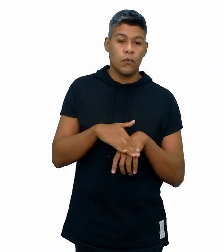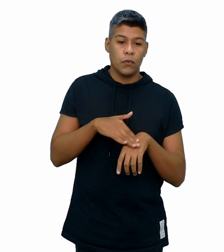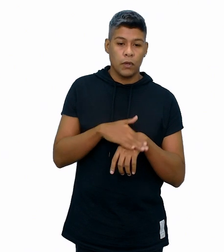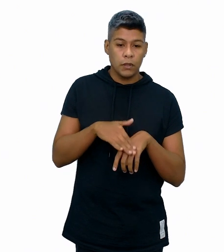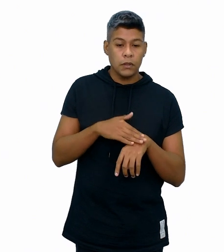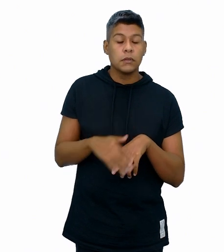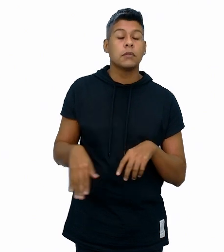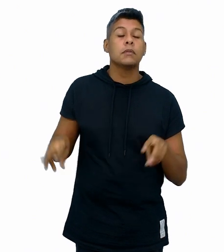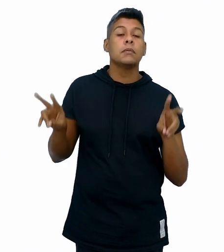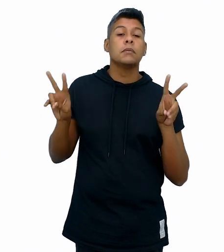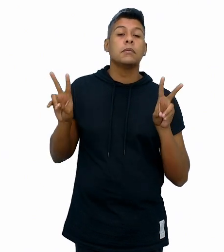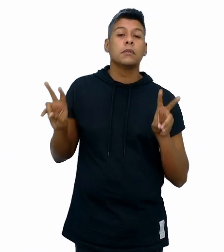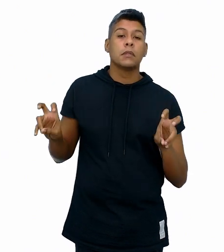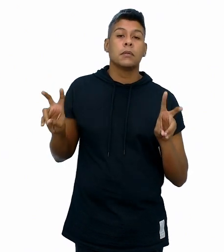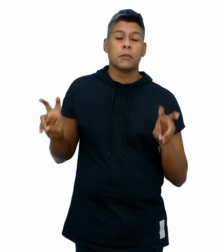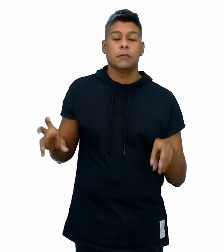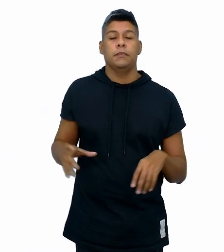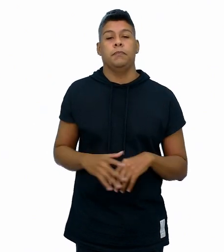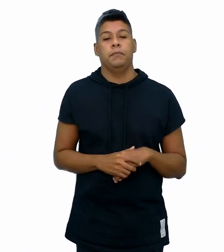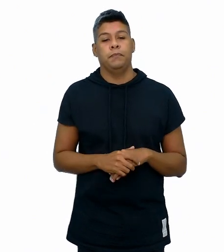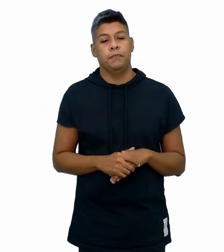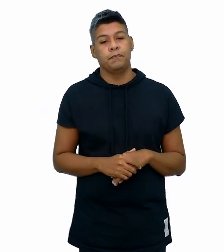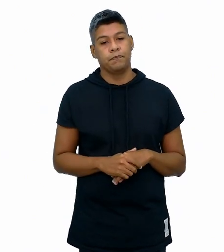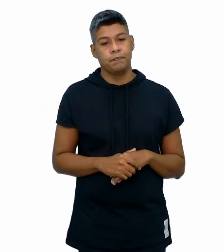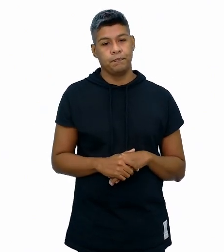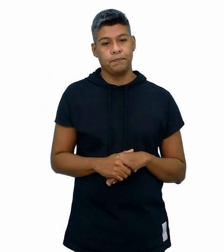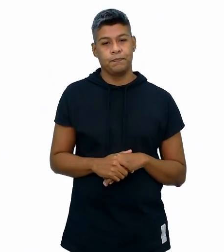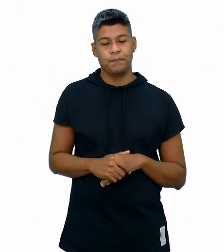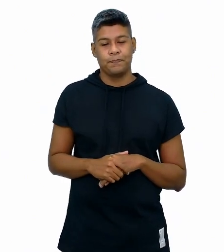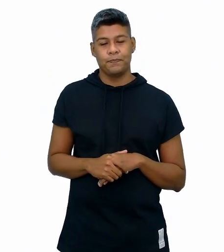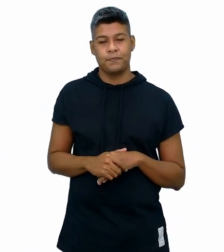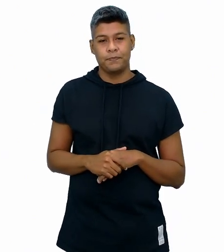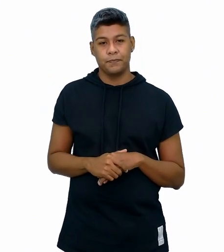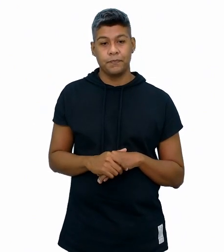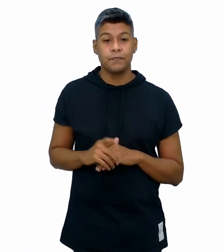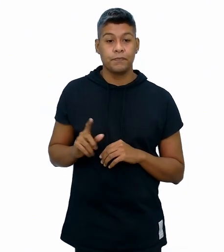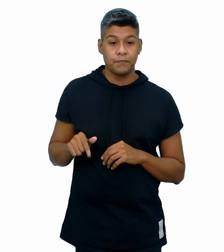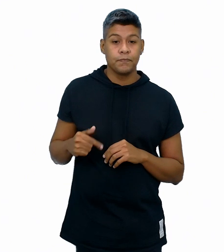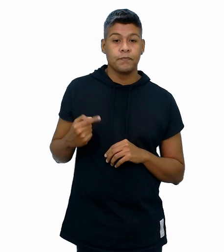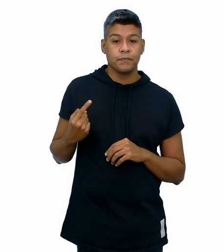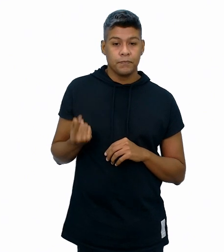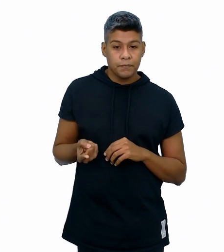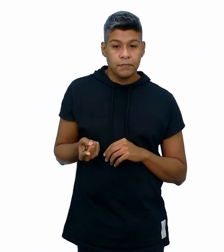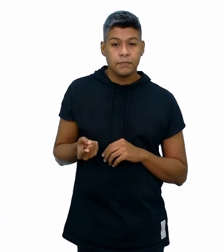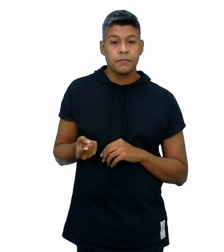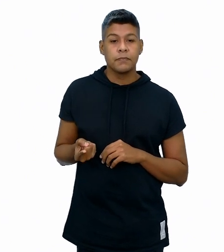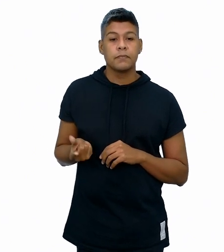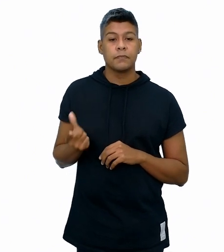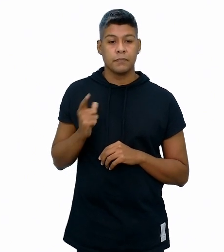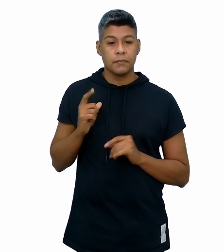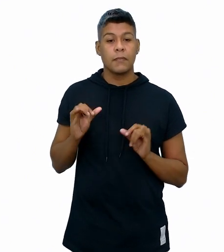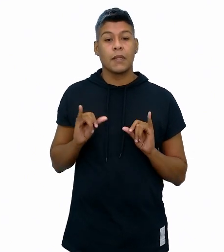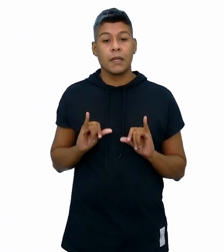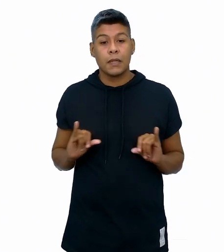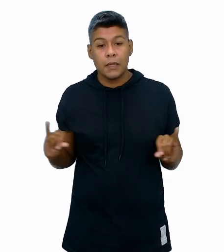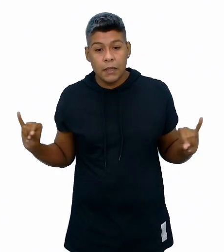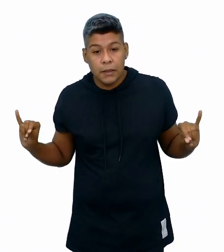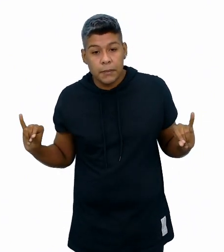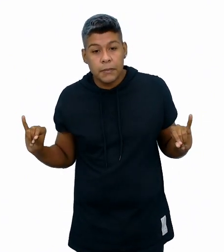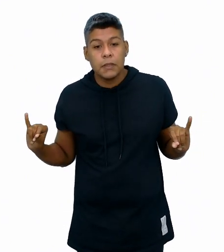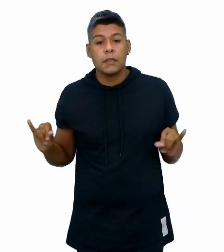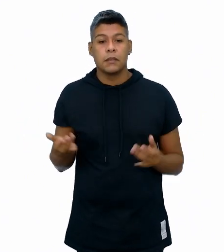as seguintes perguntas. Então, vem logo na sequência, né, essa campanha, para que